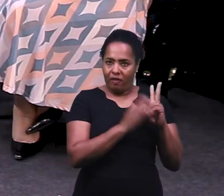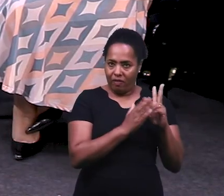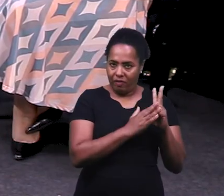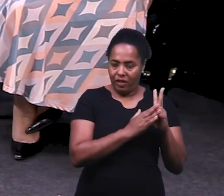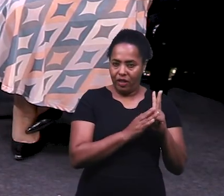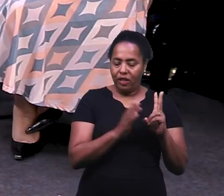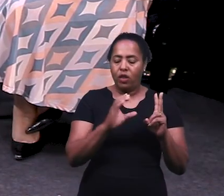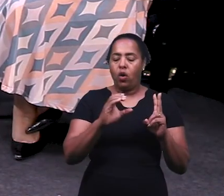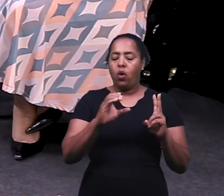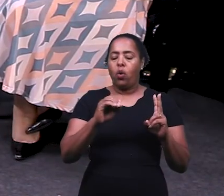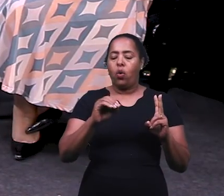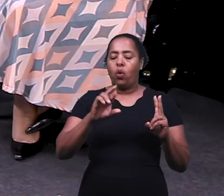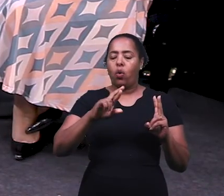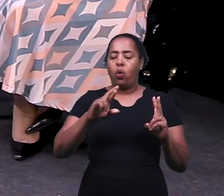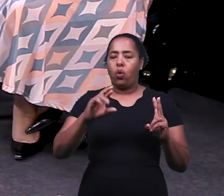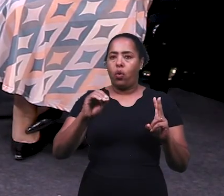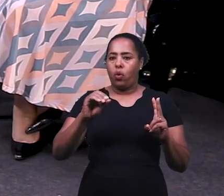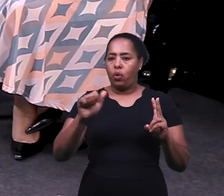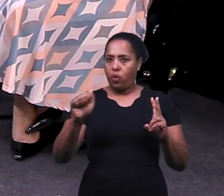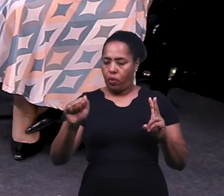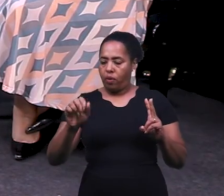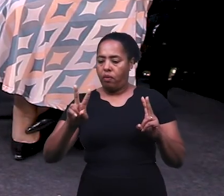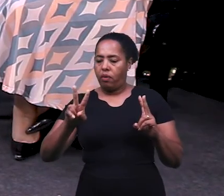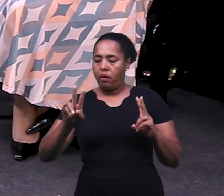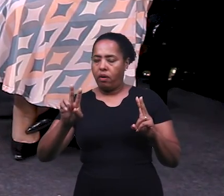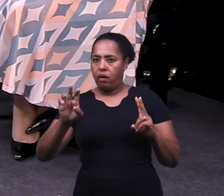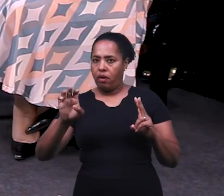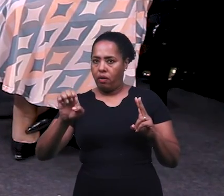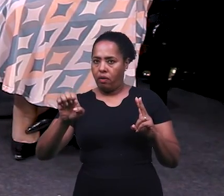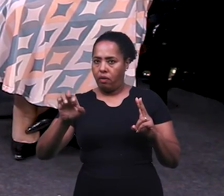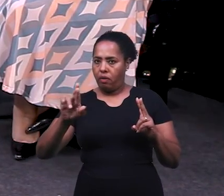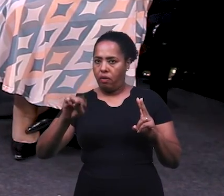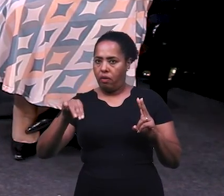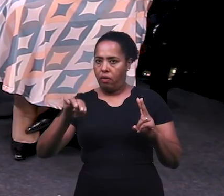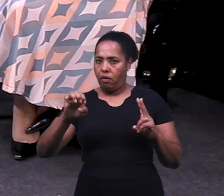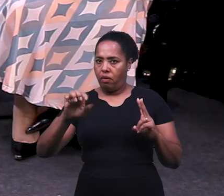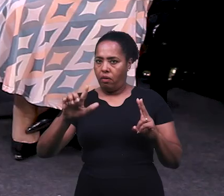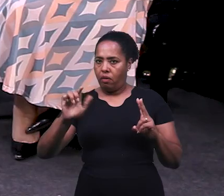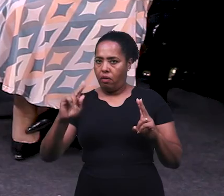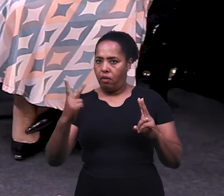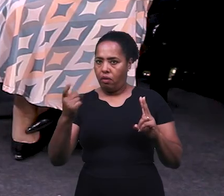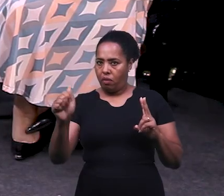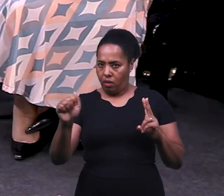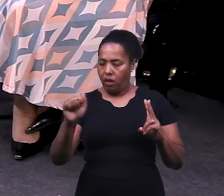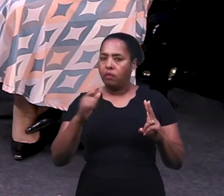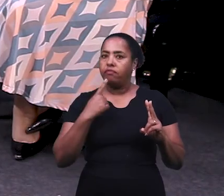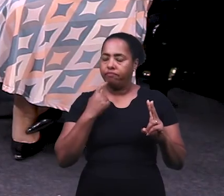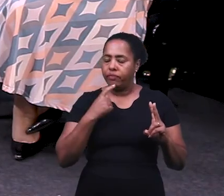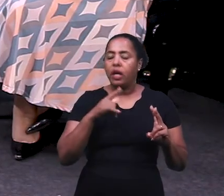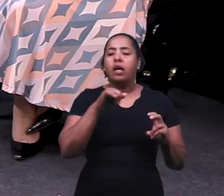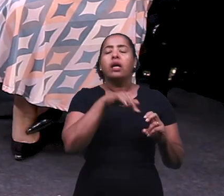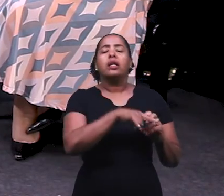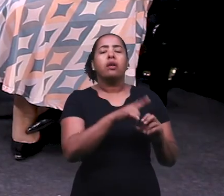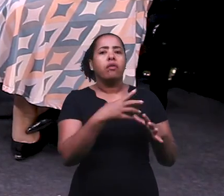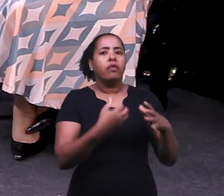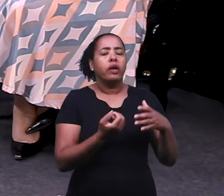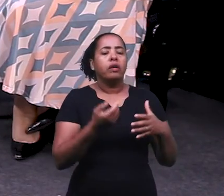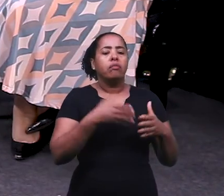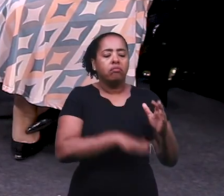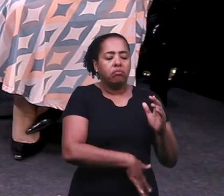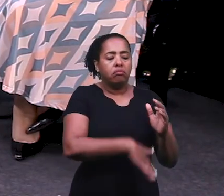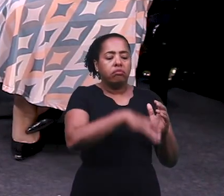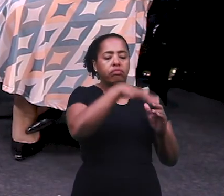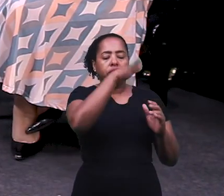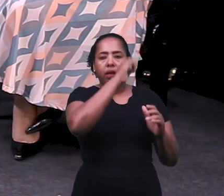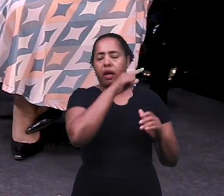né? Aham. Coroa Vermelha, lá em Porto Seguro, né? Eu acho que você conhece. Conheço, estive lá. Então, lá, e eu